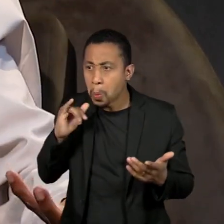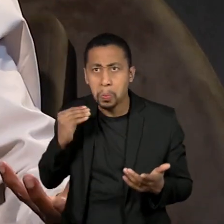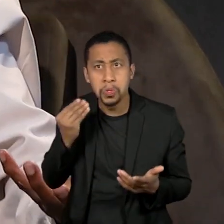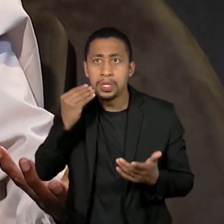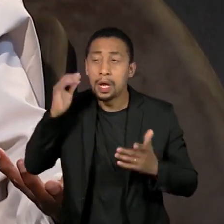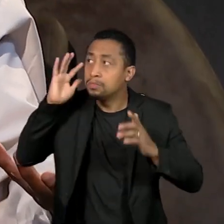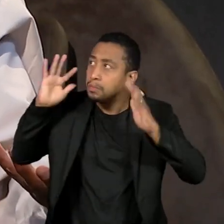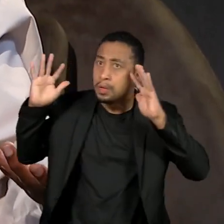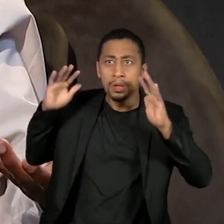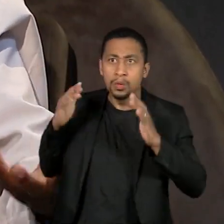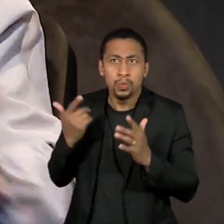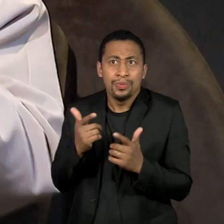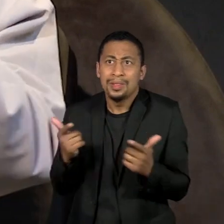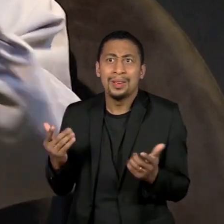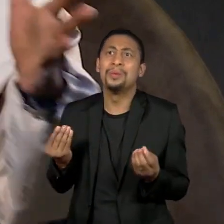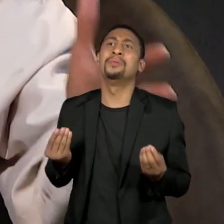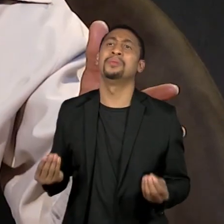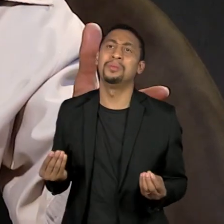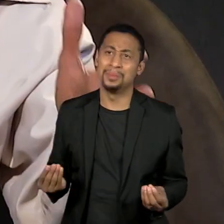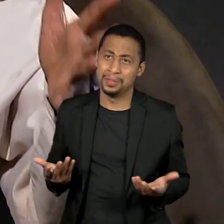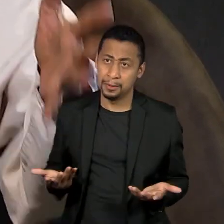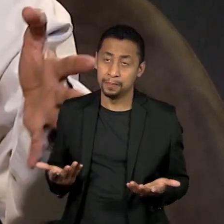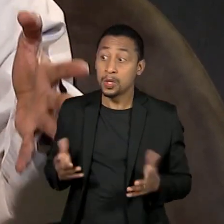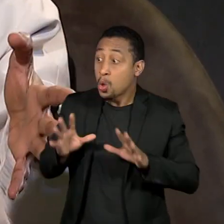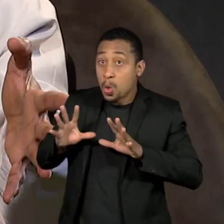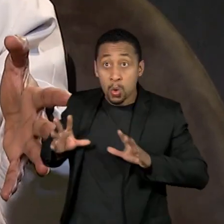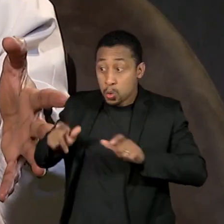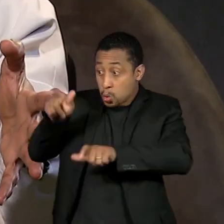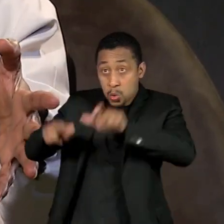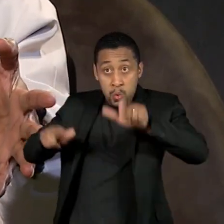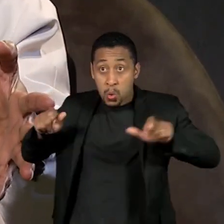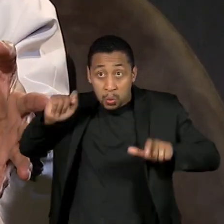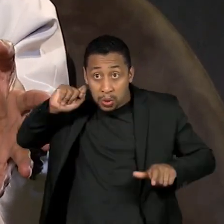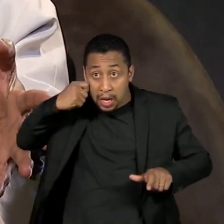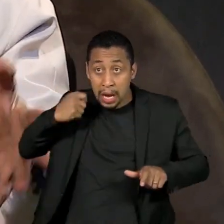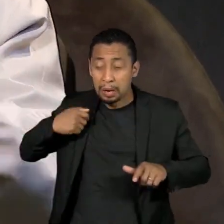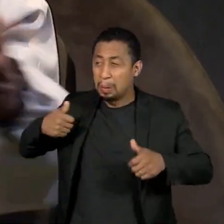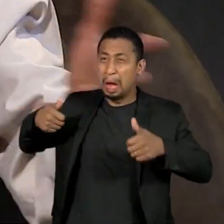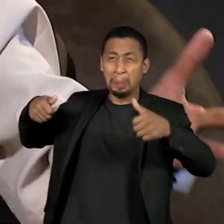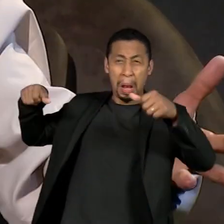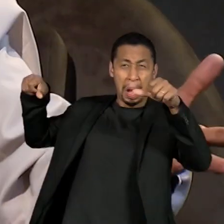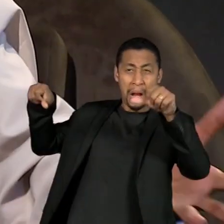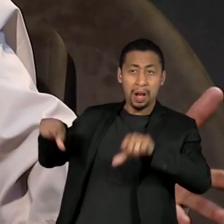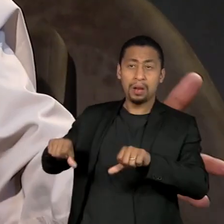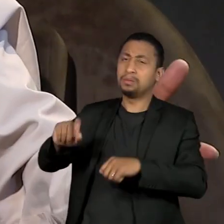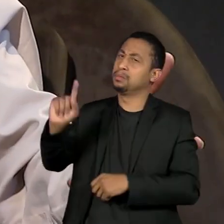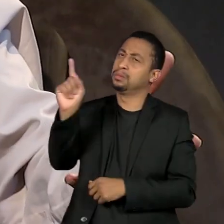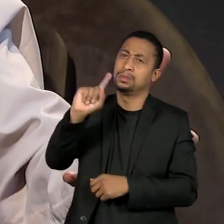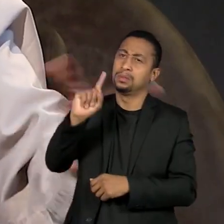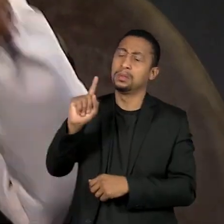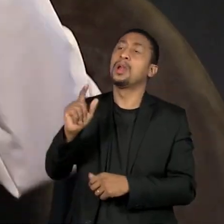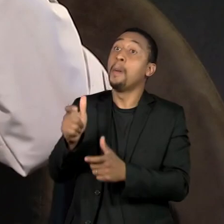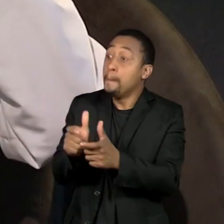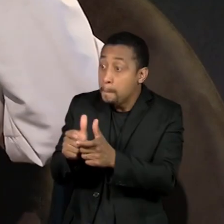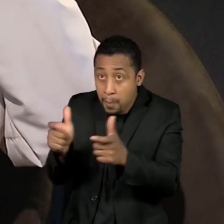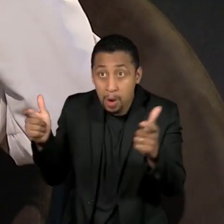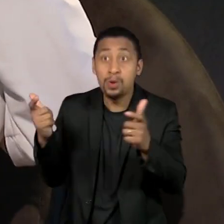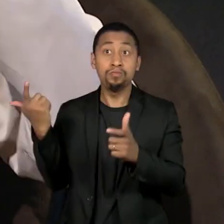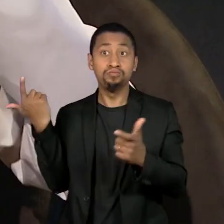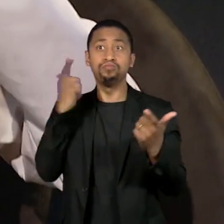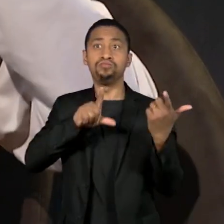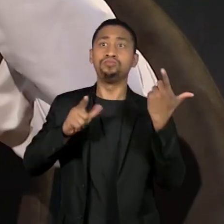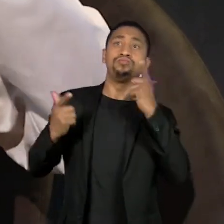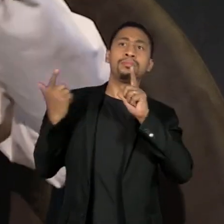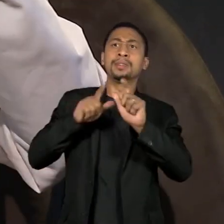são reais. Quer dizer, nem todo negro dá errado na vida, a maioria dá certo. Quer dizer, por que nós temos